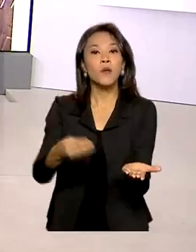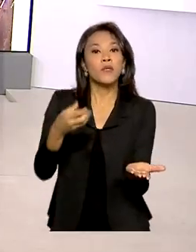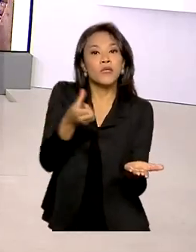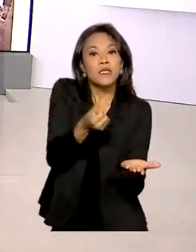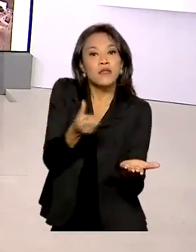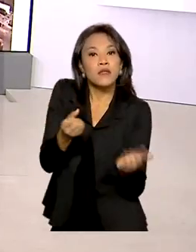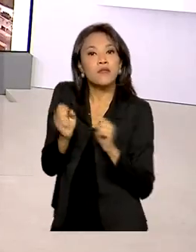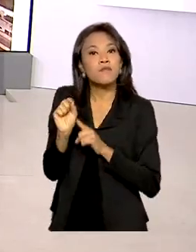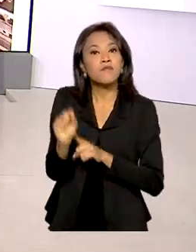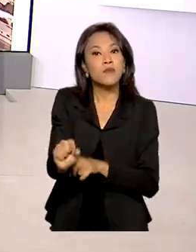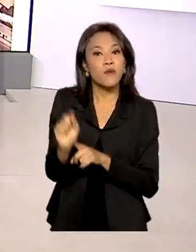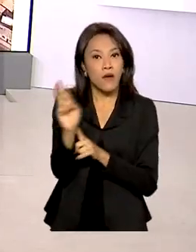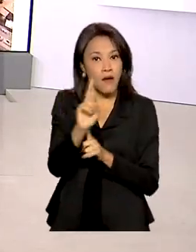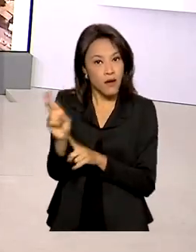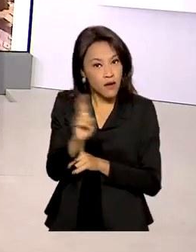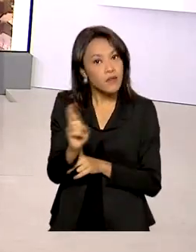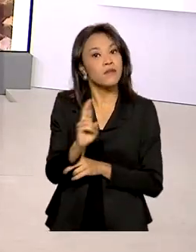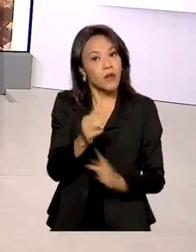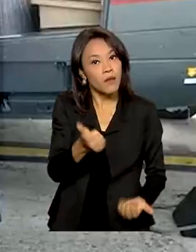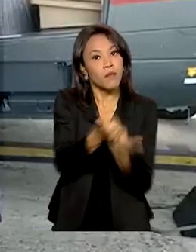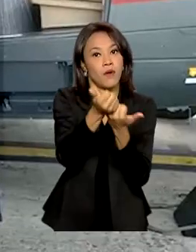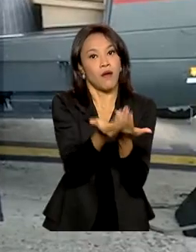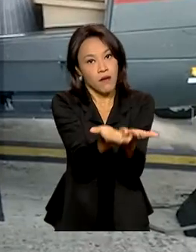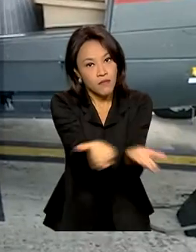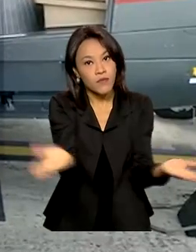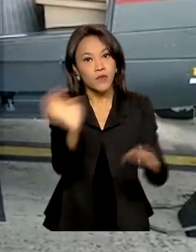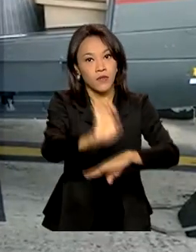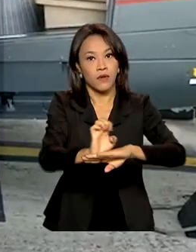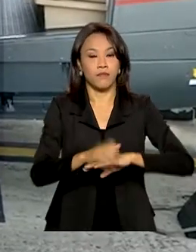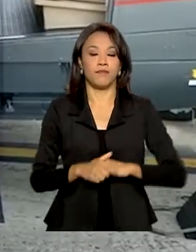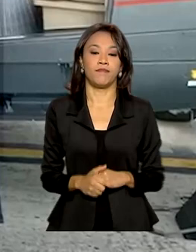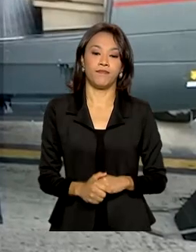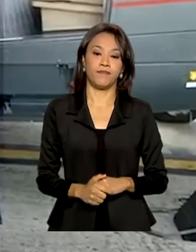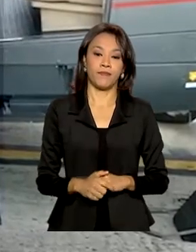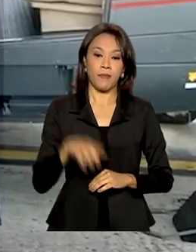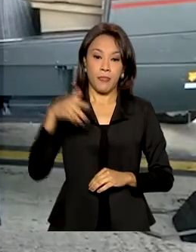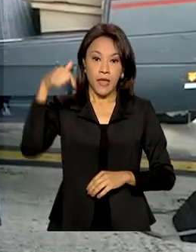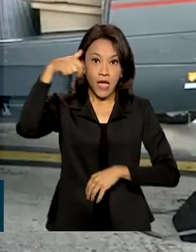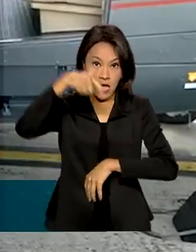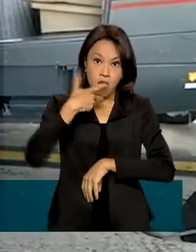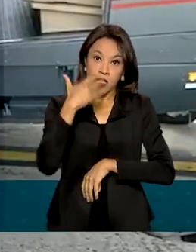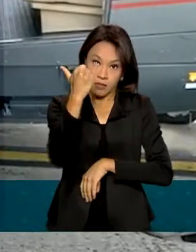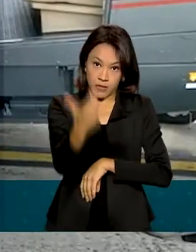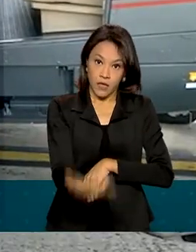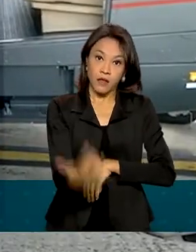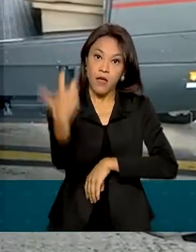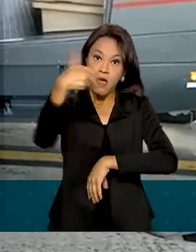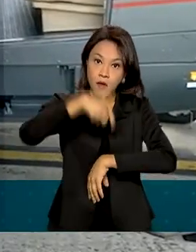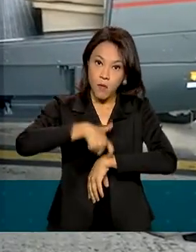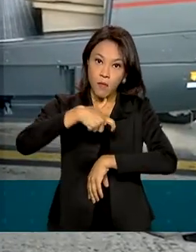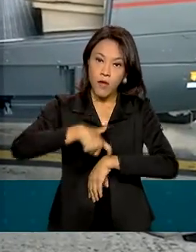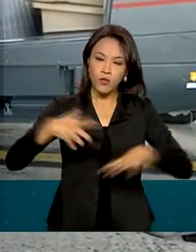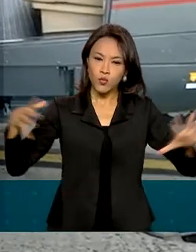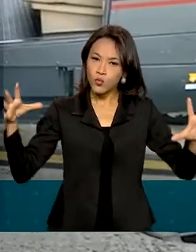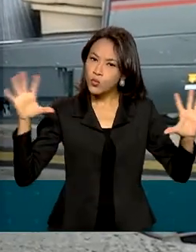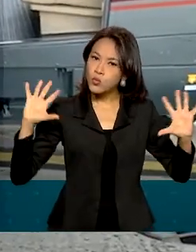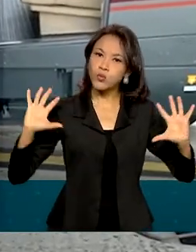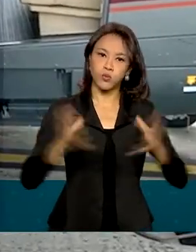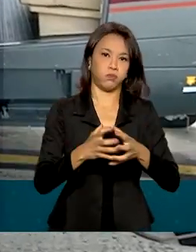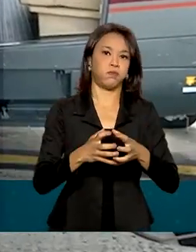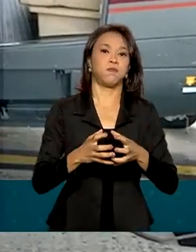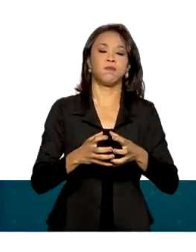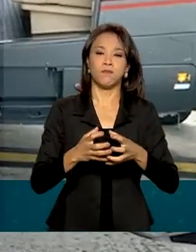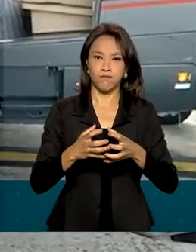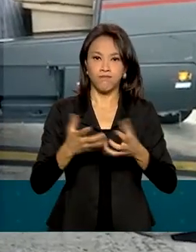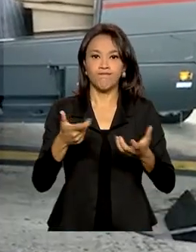municípios mineiros afetados pelas chuvas. Esse é o momento da união de todos e benefício e atenção à população